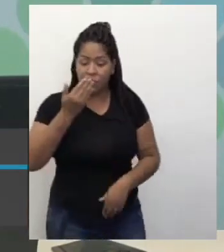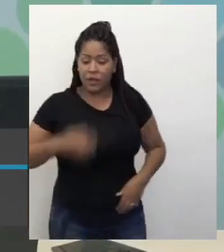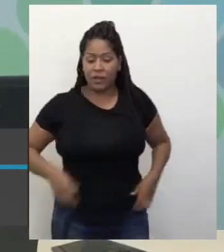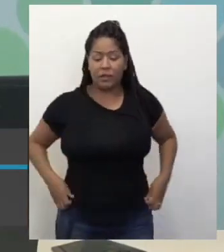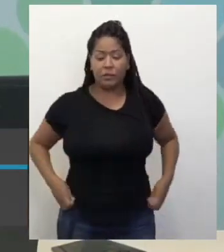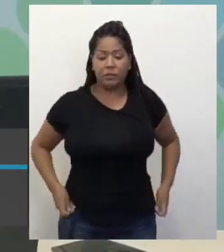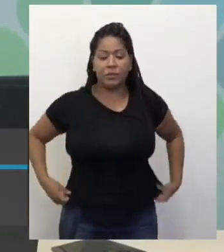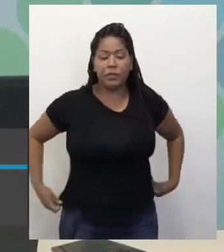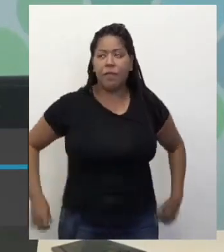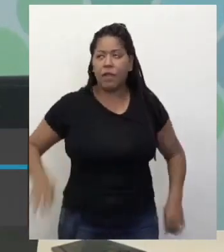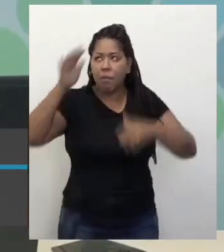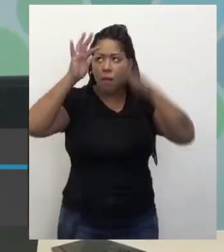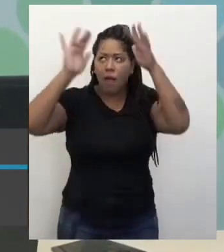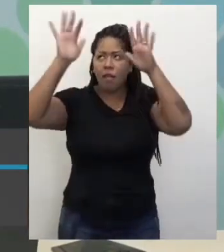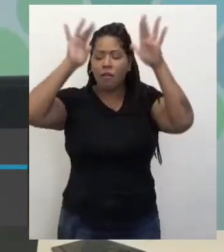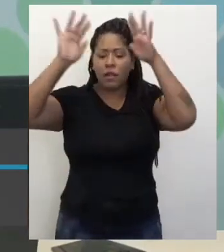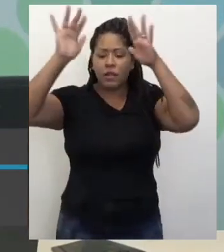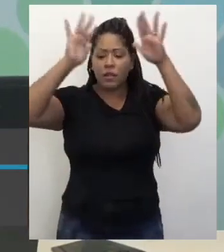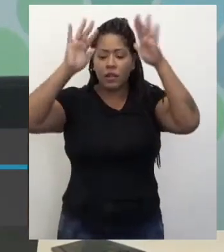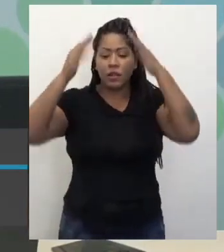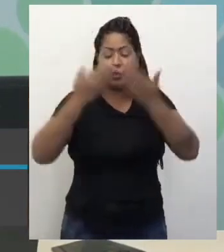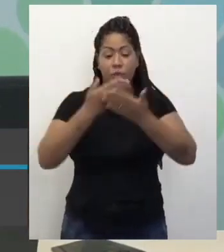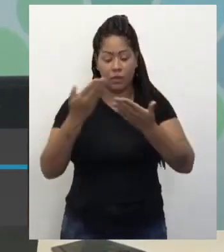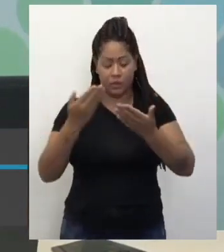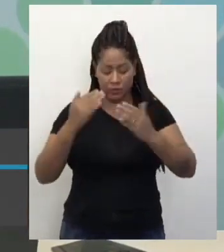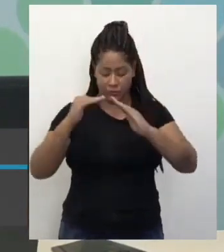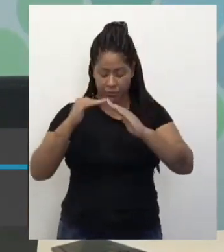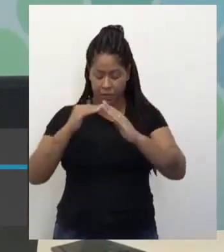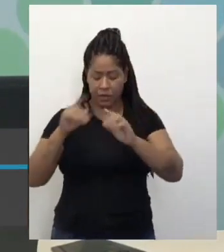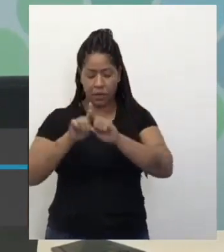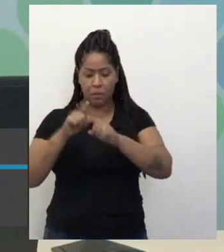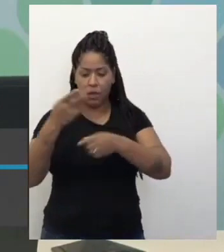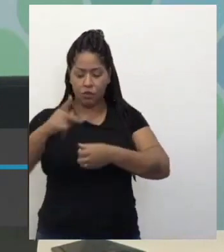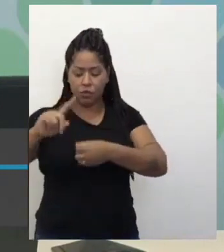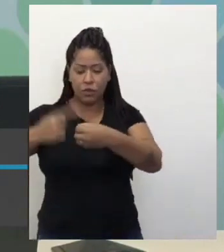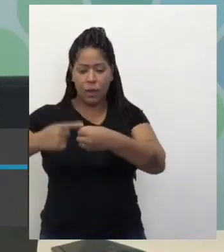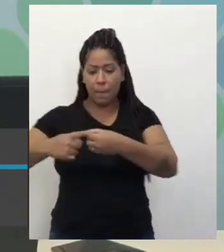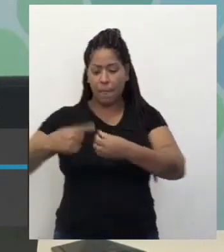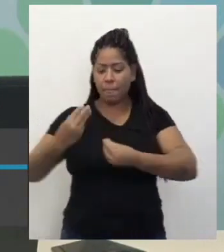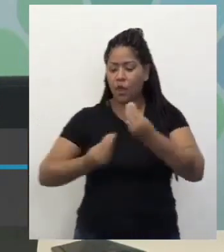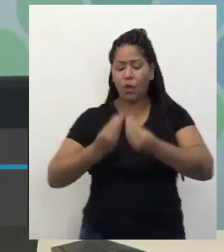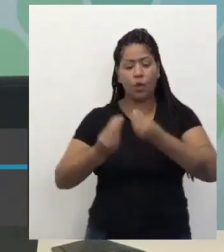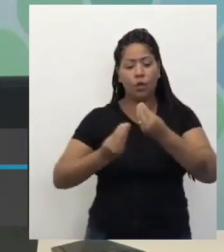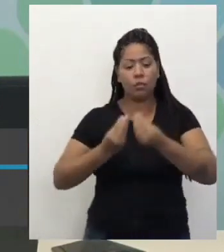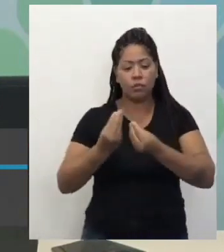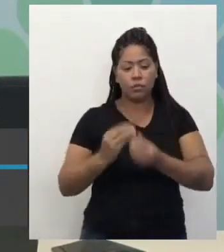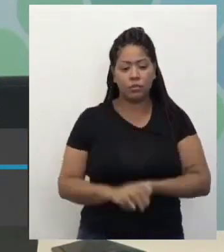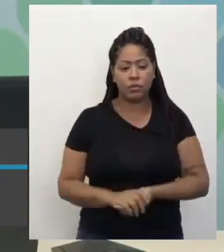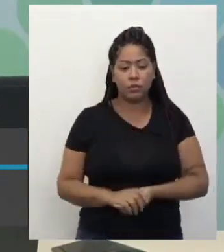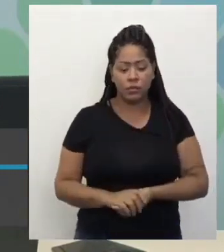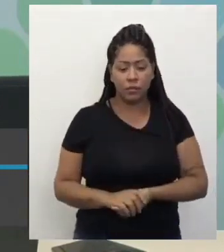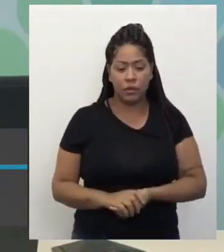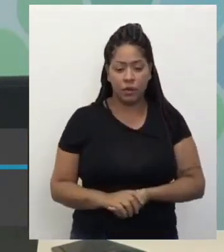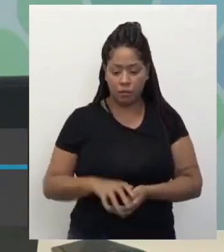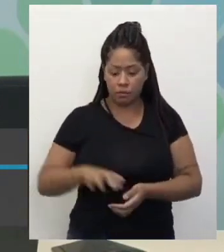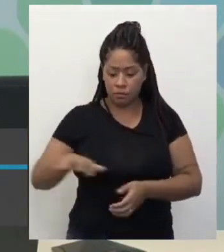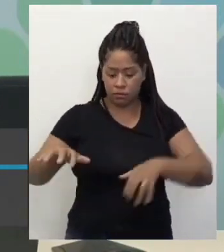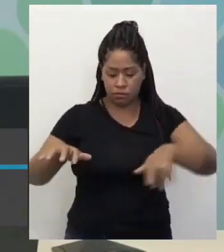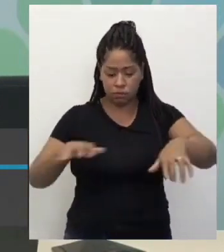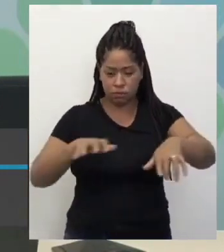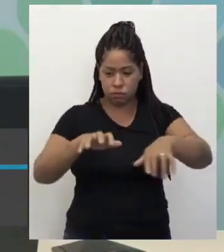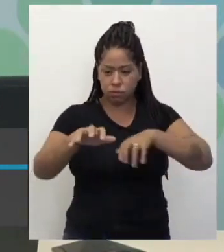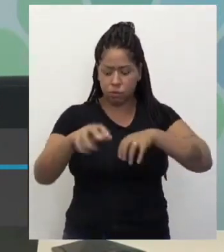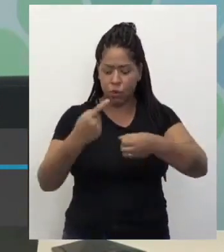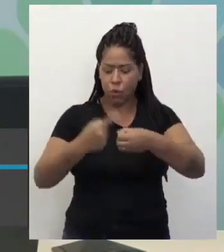uma reflexão aí na sua casa, na sua cidade, sobre como é que está dividida a sua área urbana, como é que a